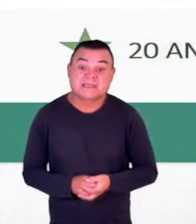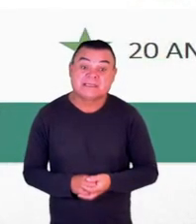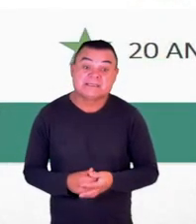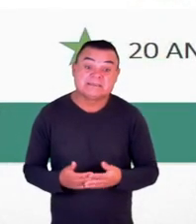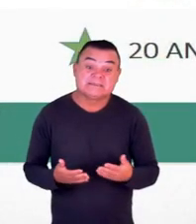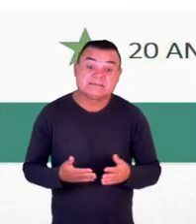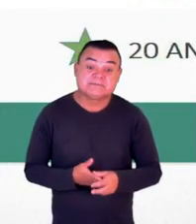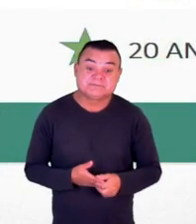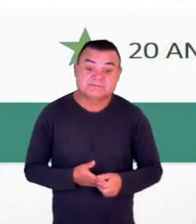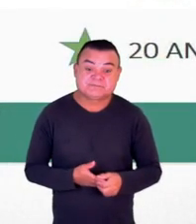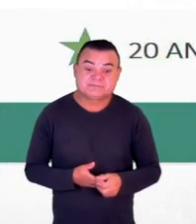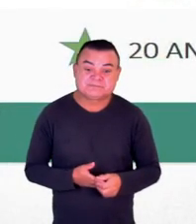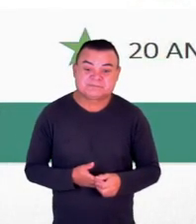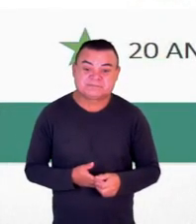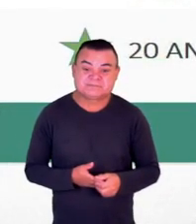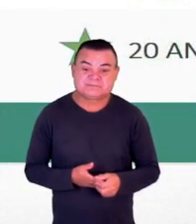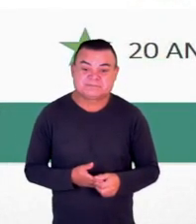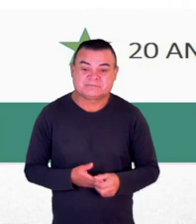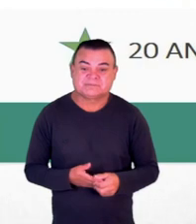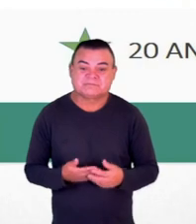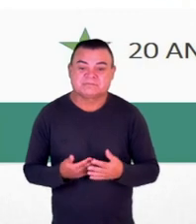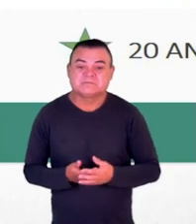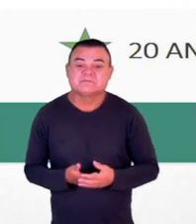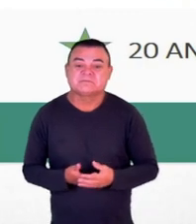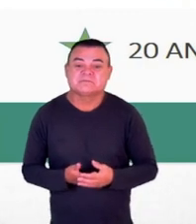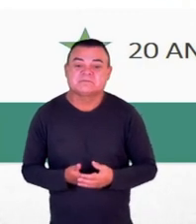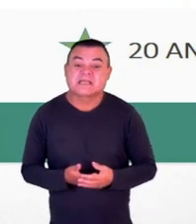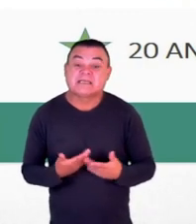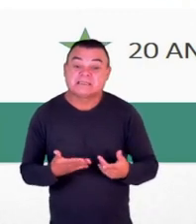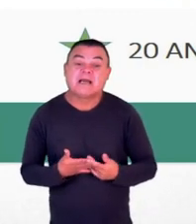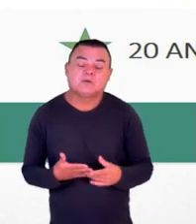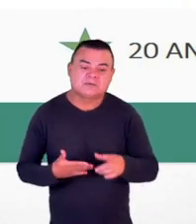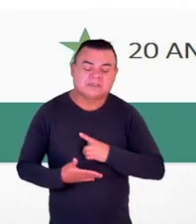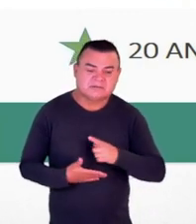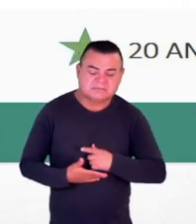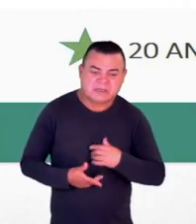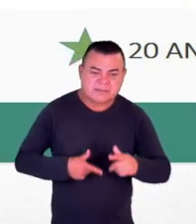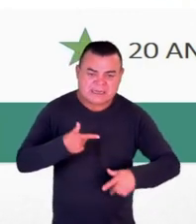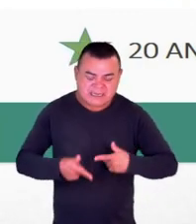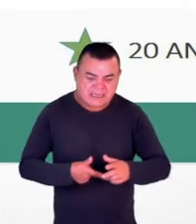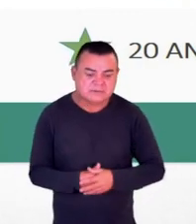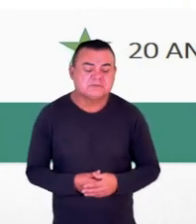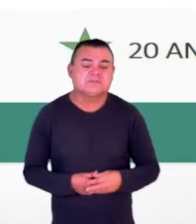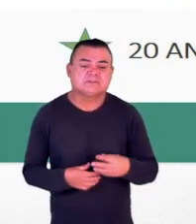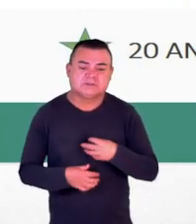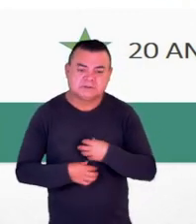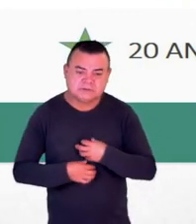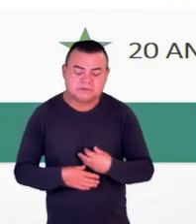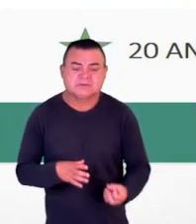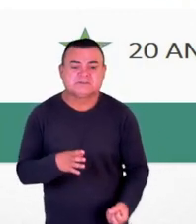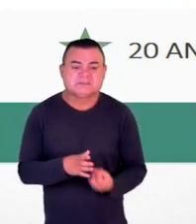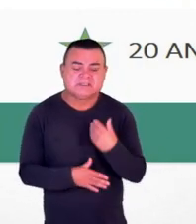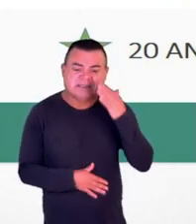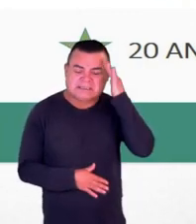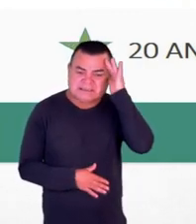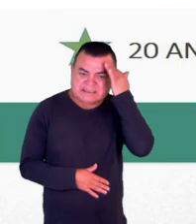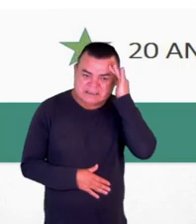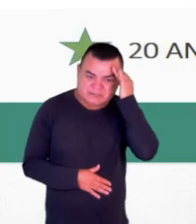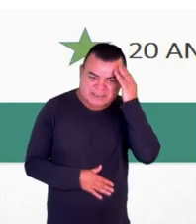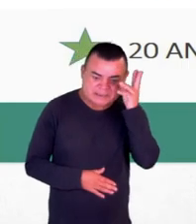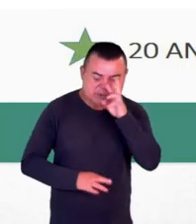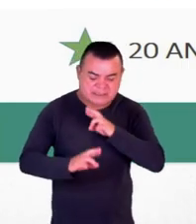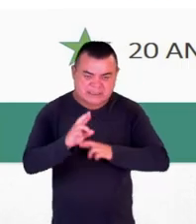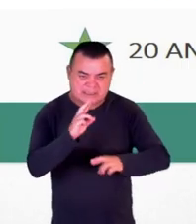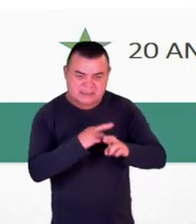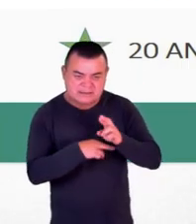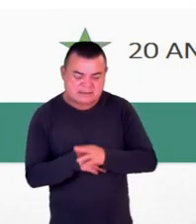Catra povos ela ela Tem trabalhado no sentido de eh criar entendimentos comuns em relação a a a